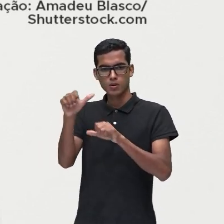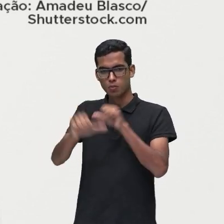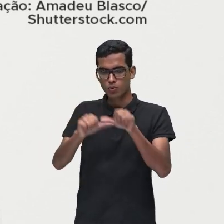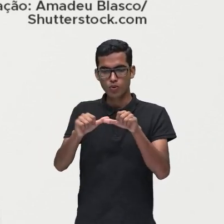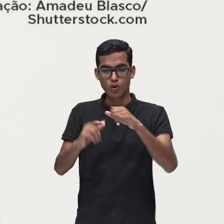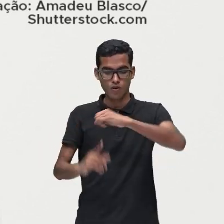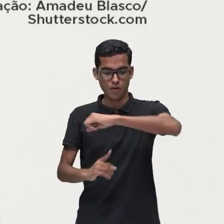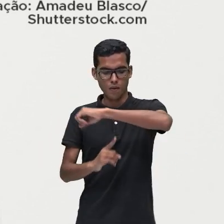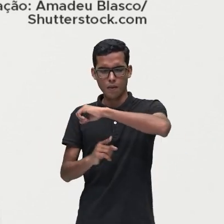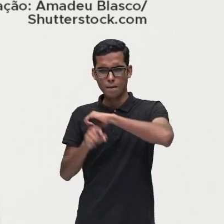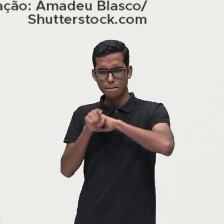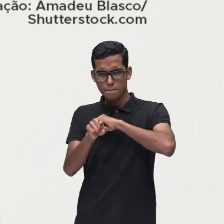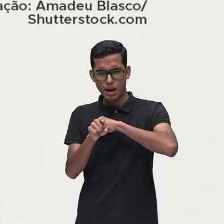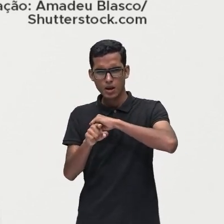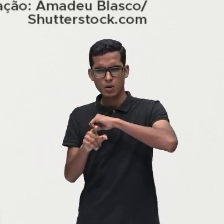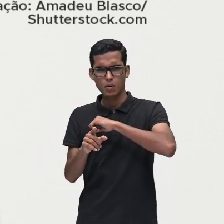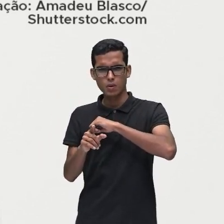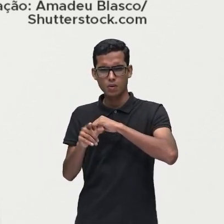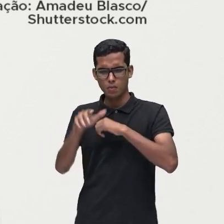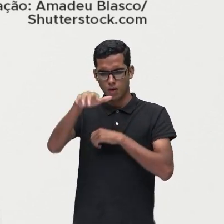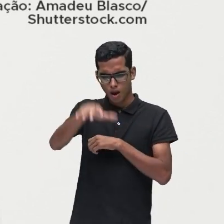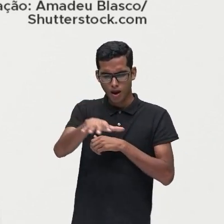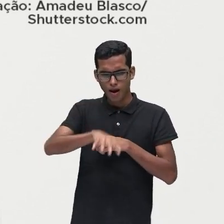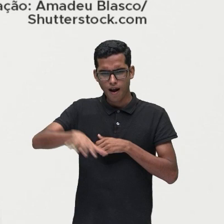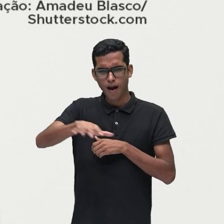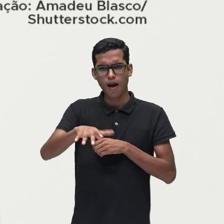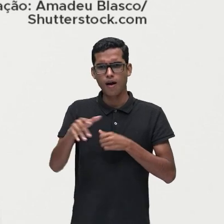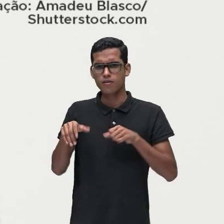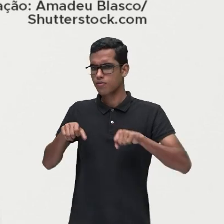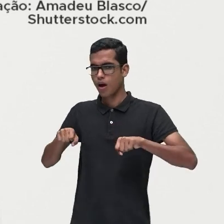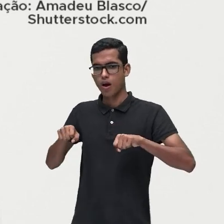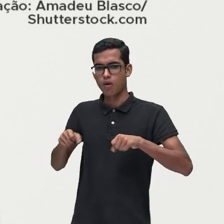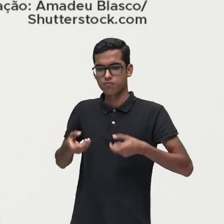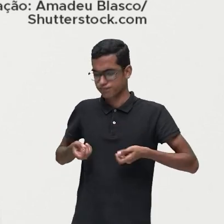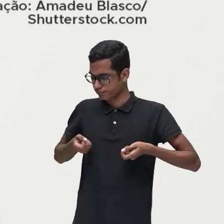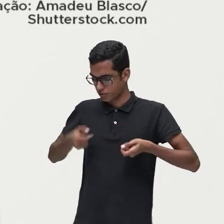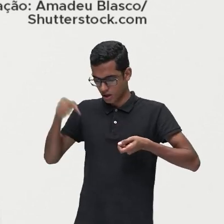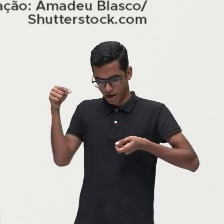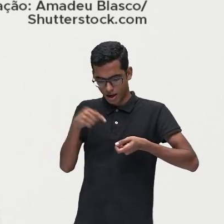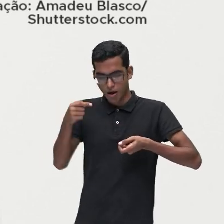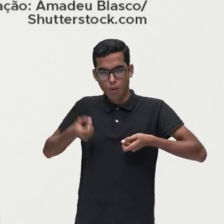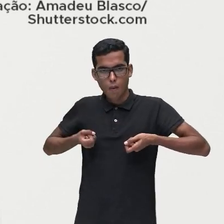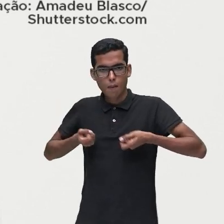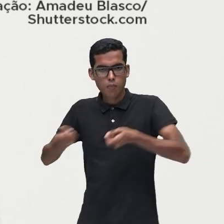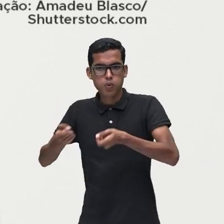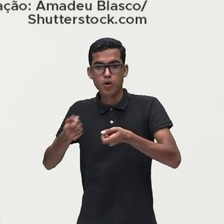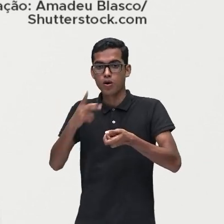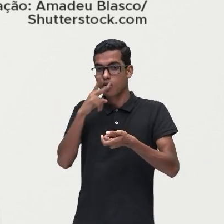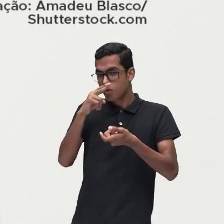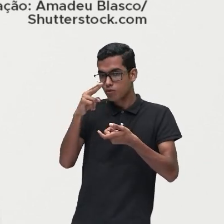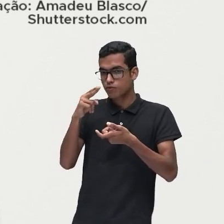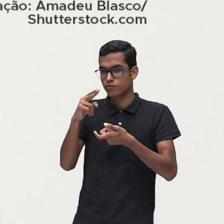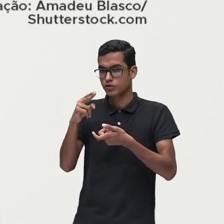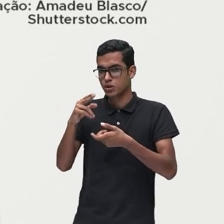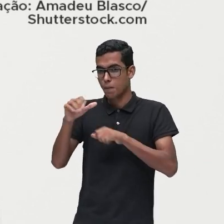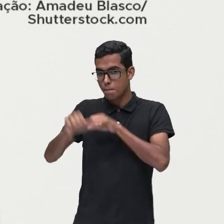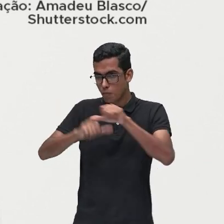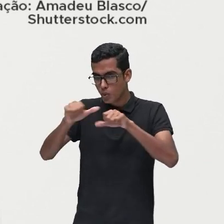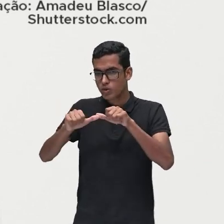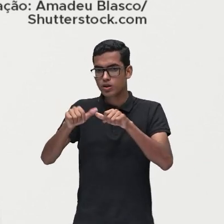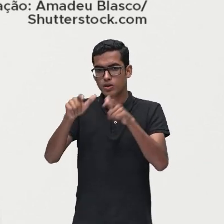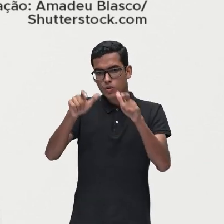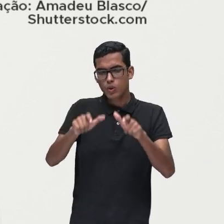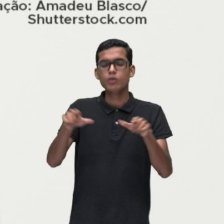né? O que está no meio é a força de resistência. Então, quando essa força muda de local, muda também o tipo